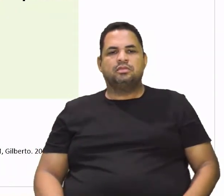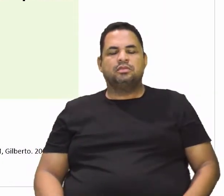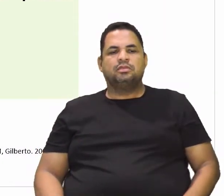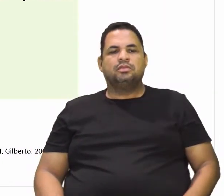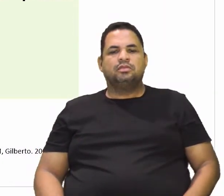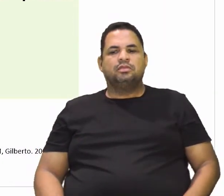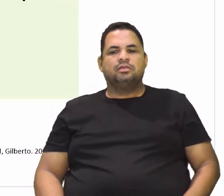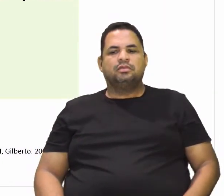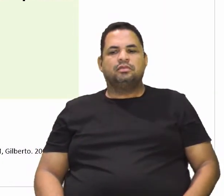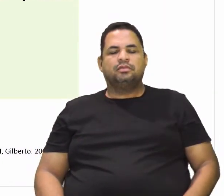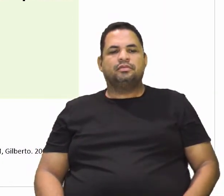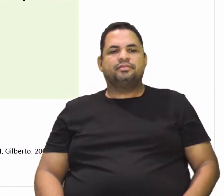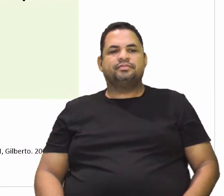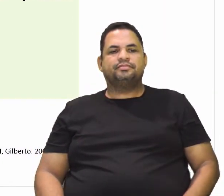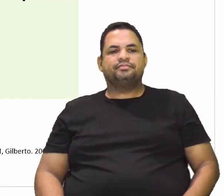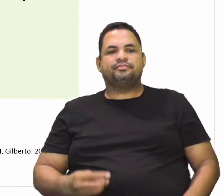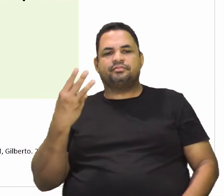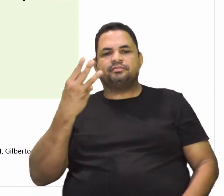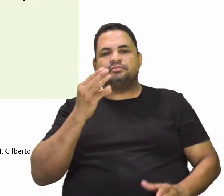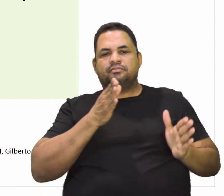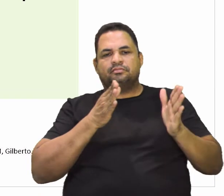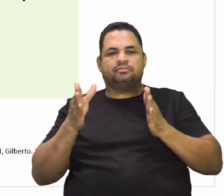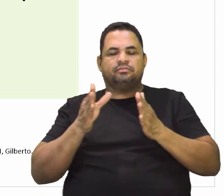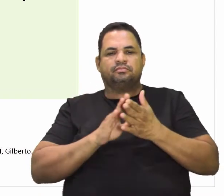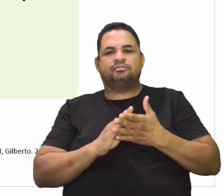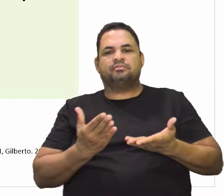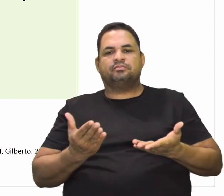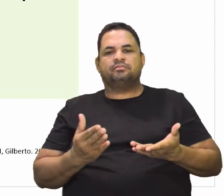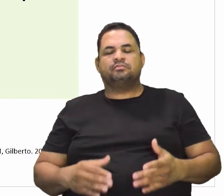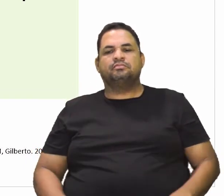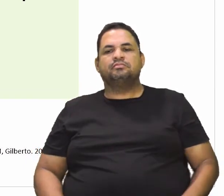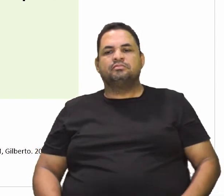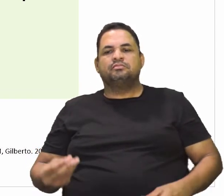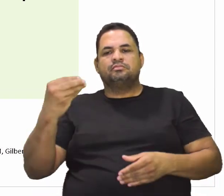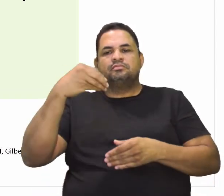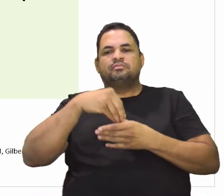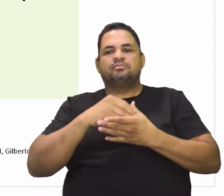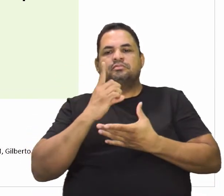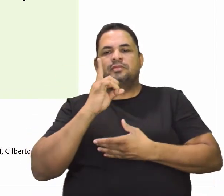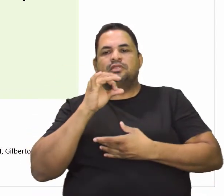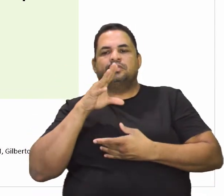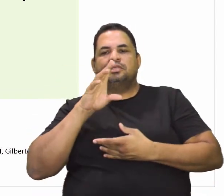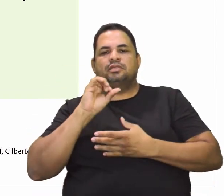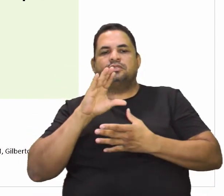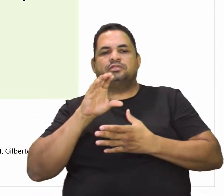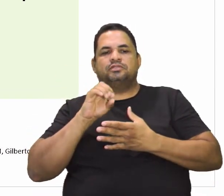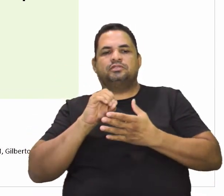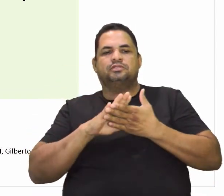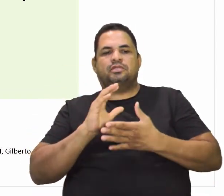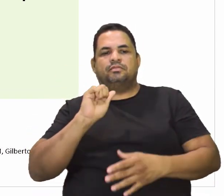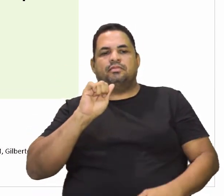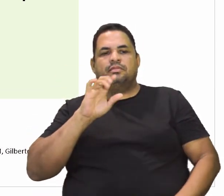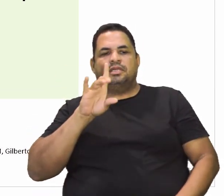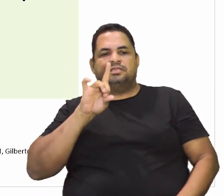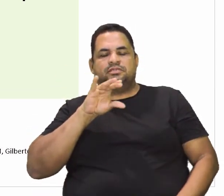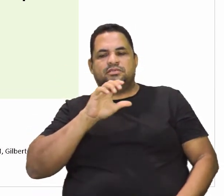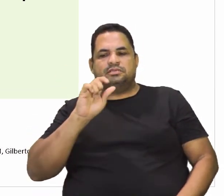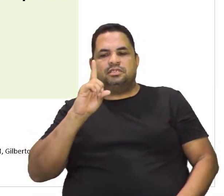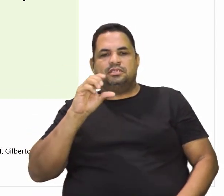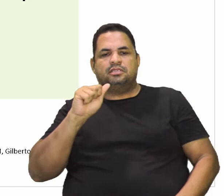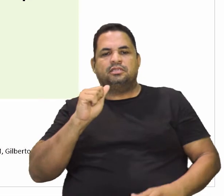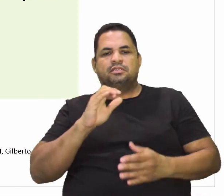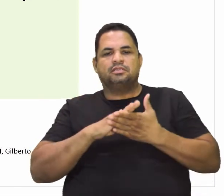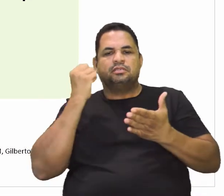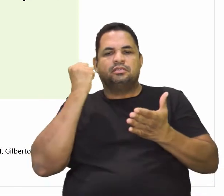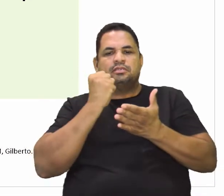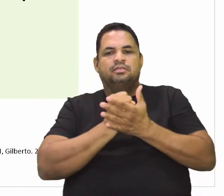essa... E a terceira fase? A terceira fase ela está dentro da dinastia abássida e foi